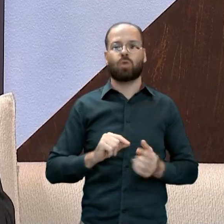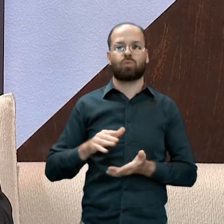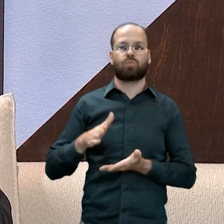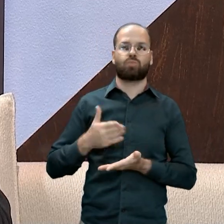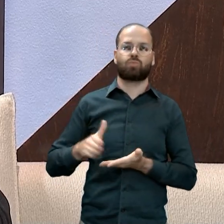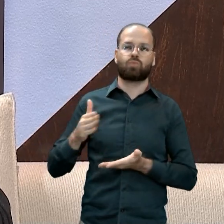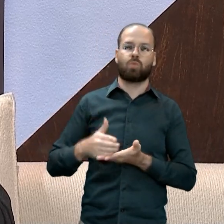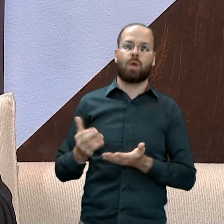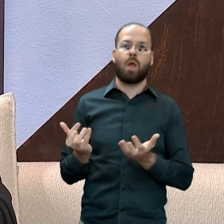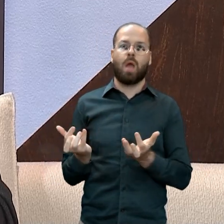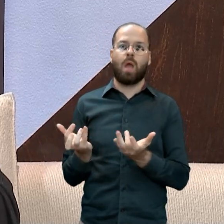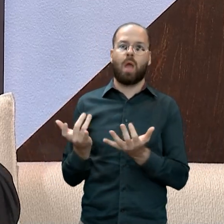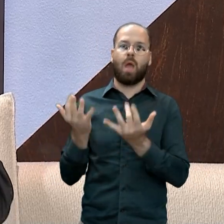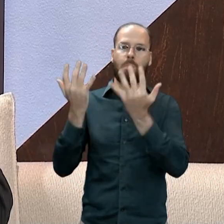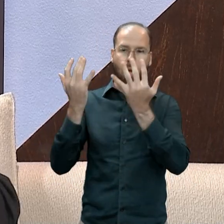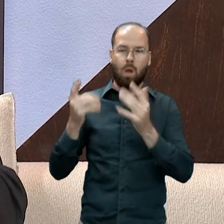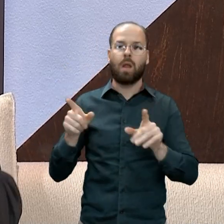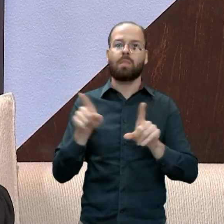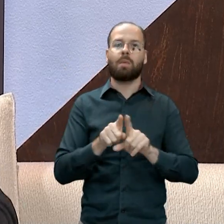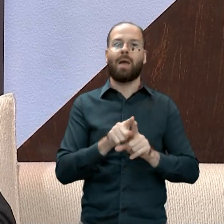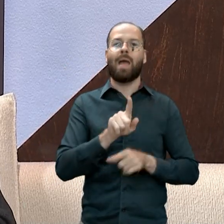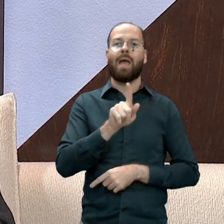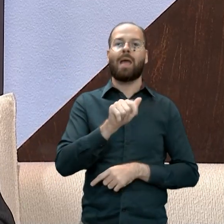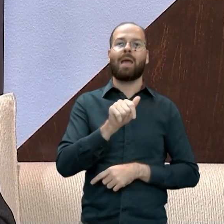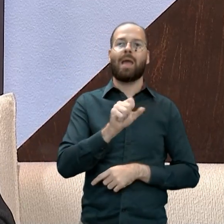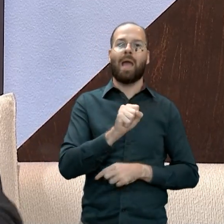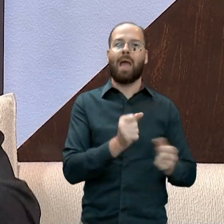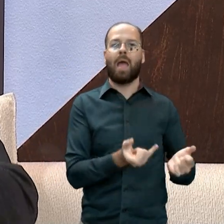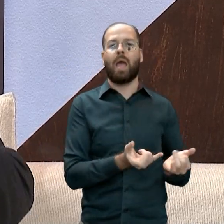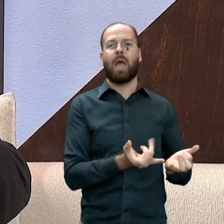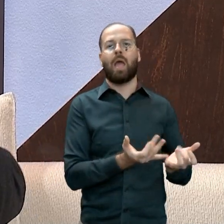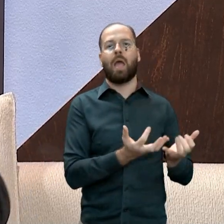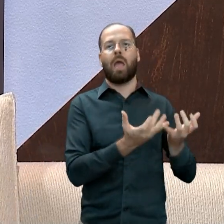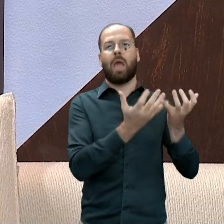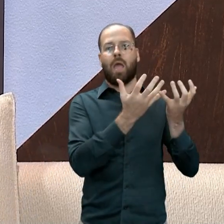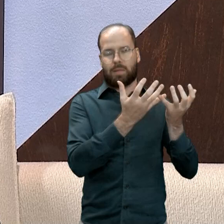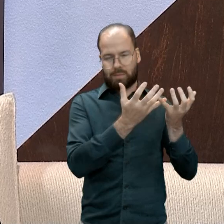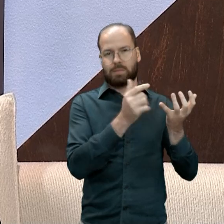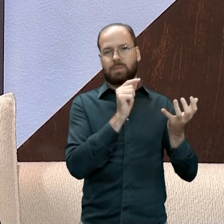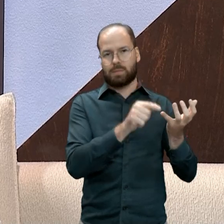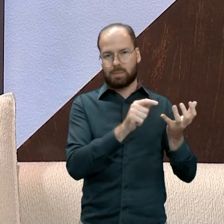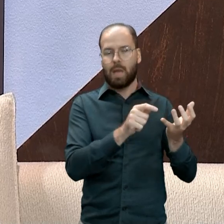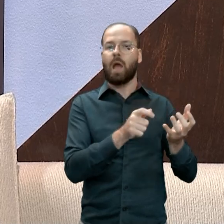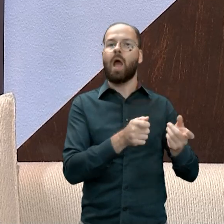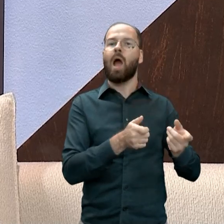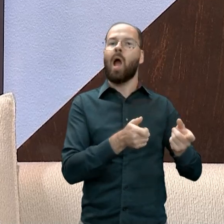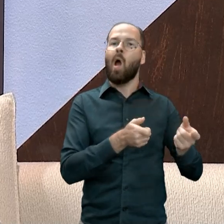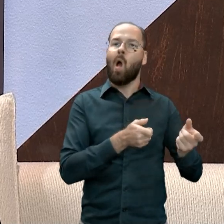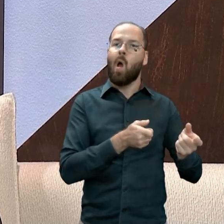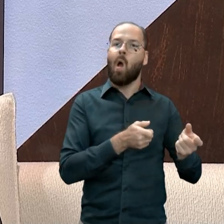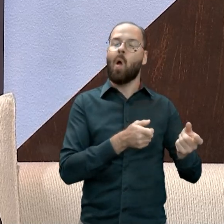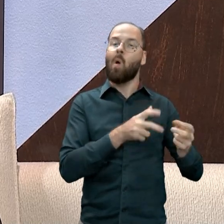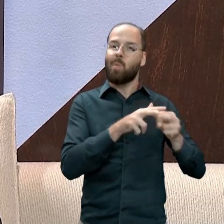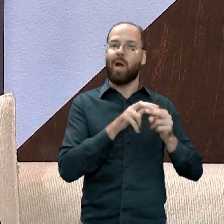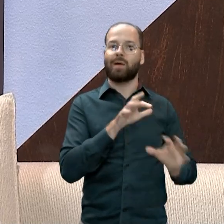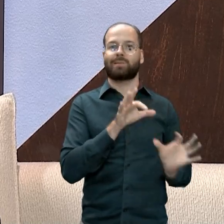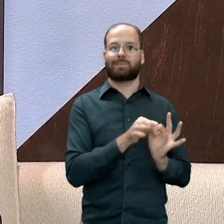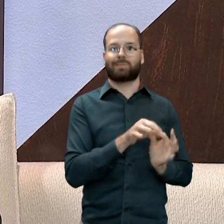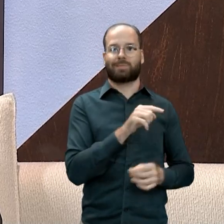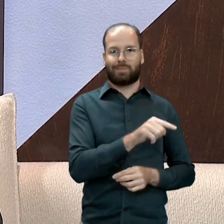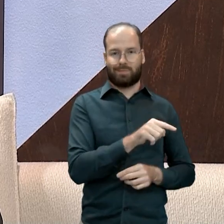com a menor geração de gases de efeito estufa, né, no cômputo daquele produto. Então